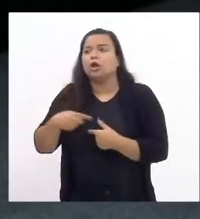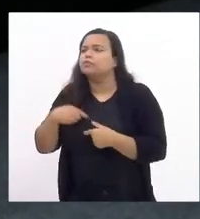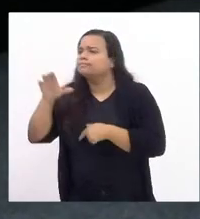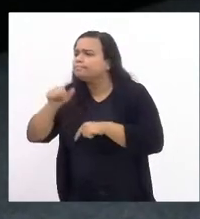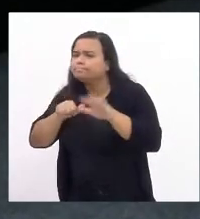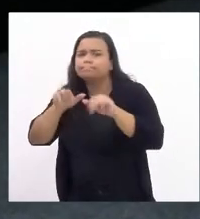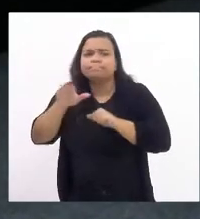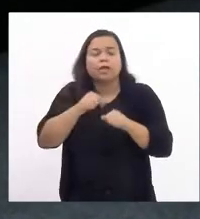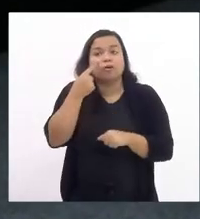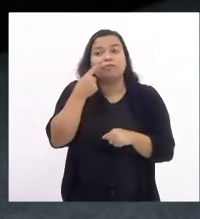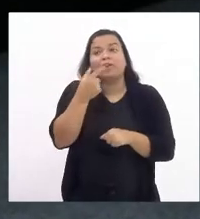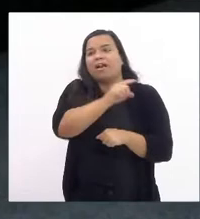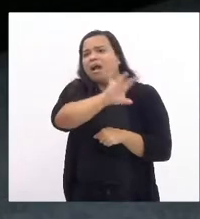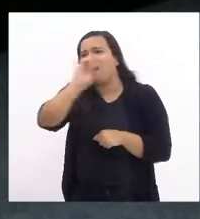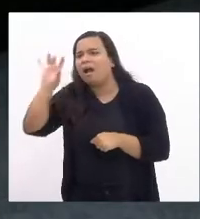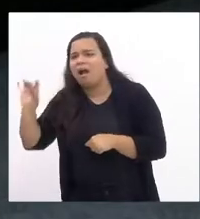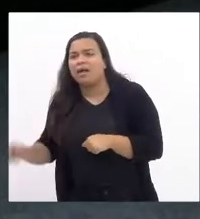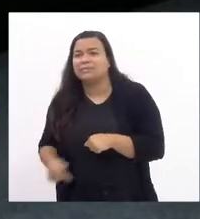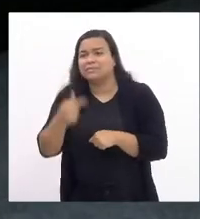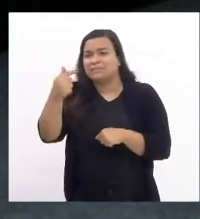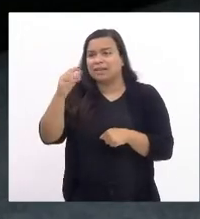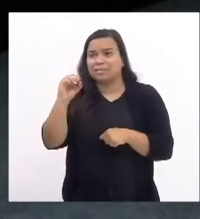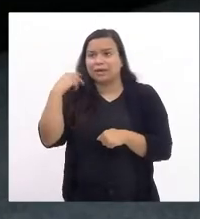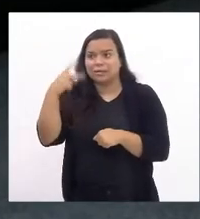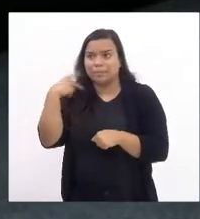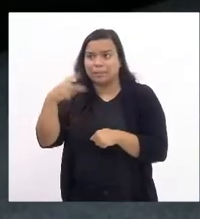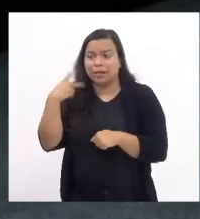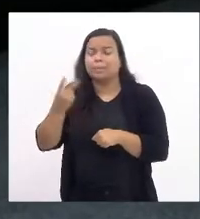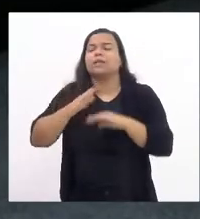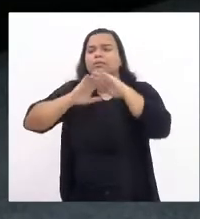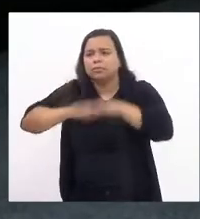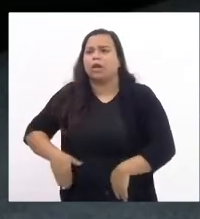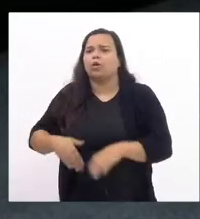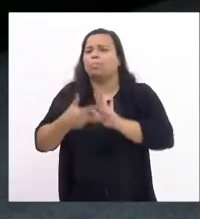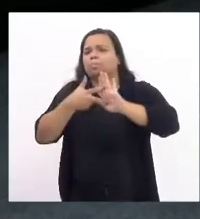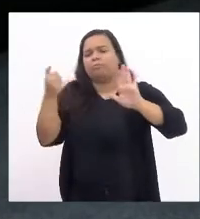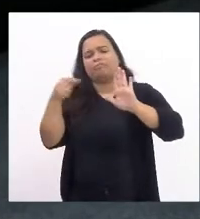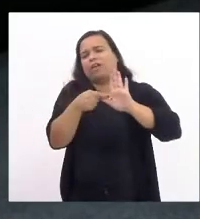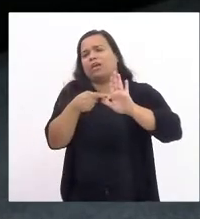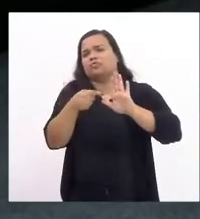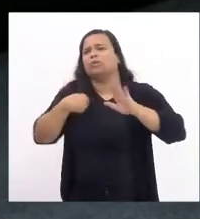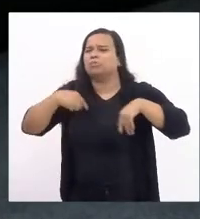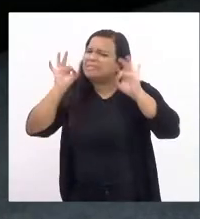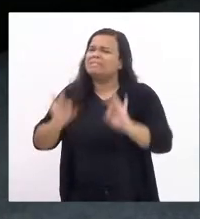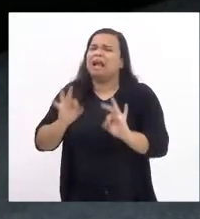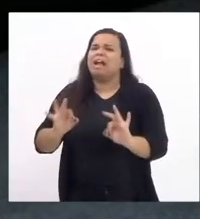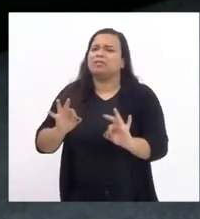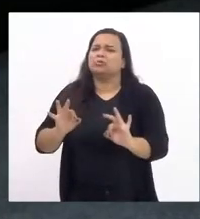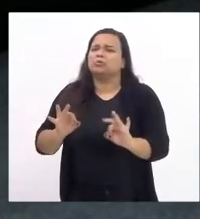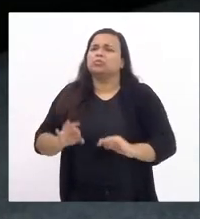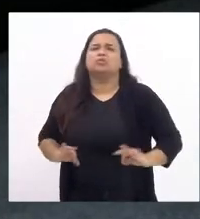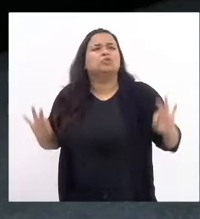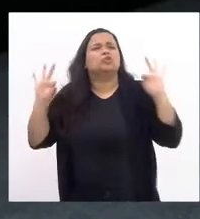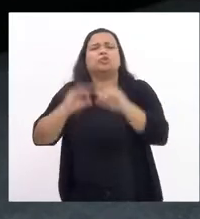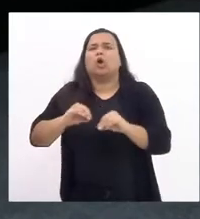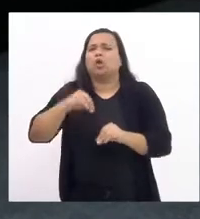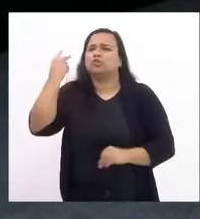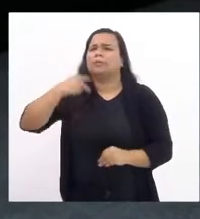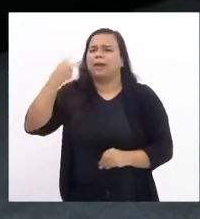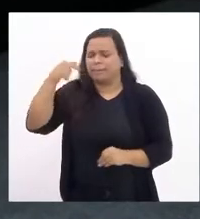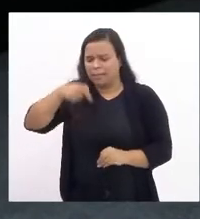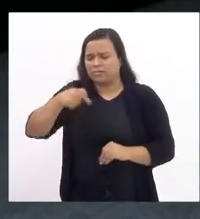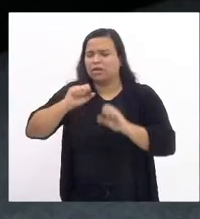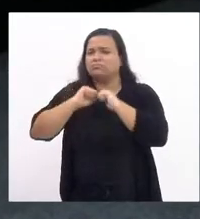a derrubada desse veto, e eu não tenho dúvida que não haverá um único parlamentar nessa casa que